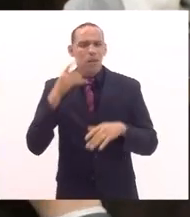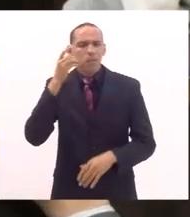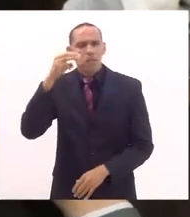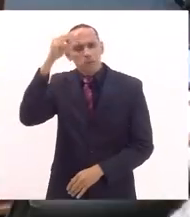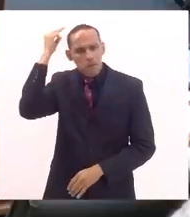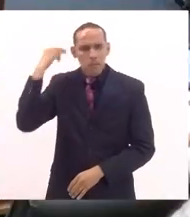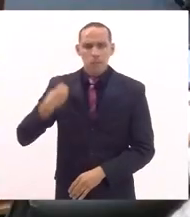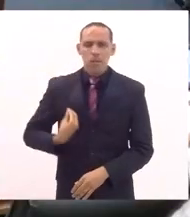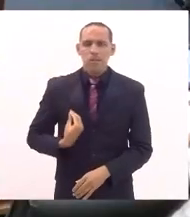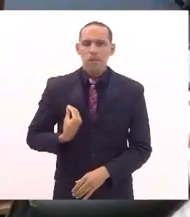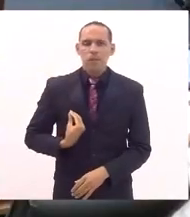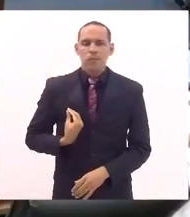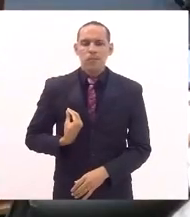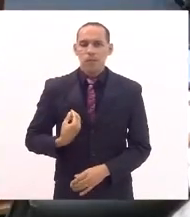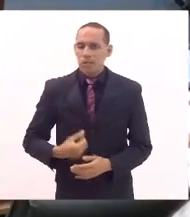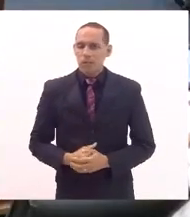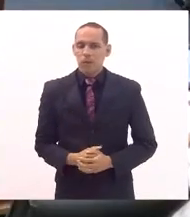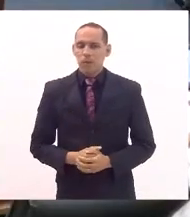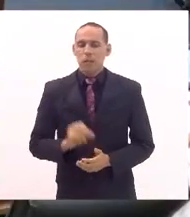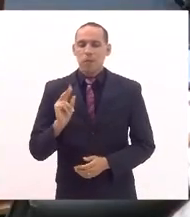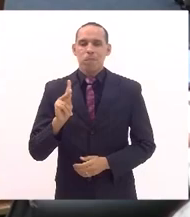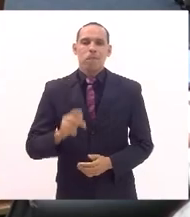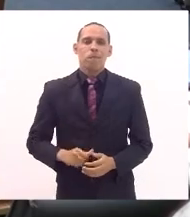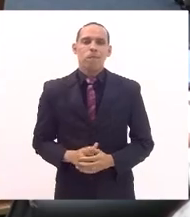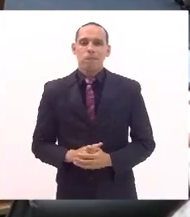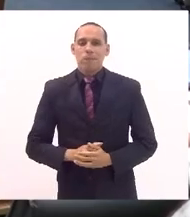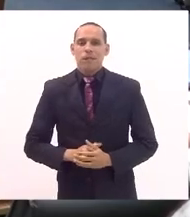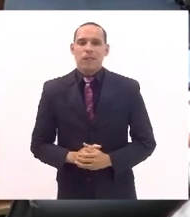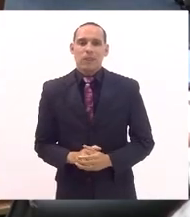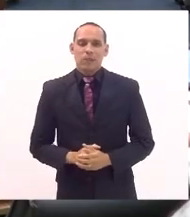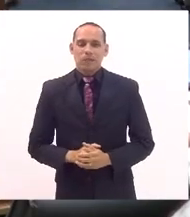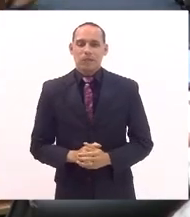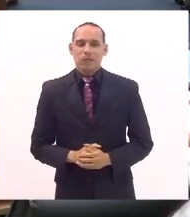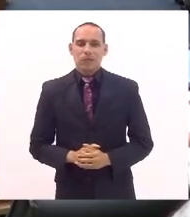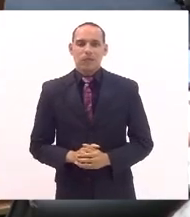arena Ah tá ok